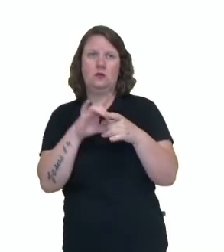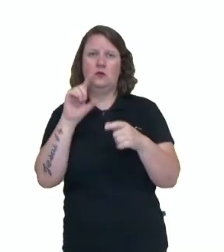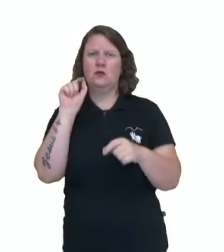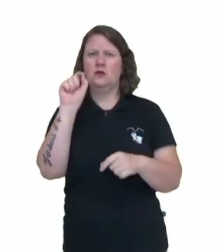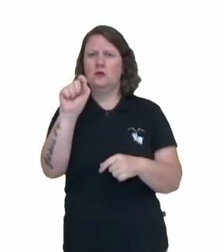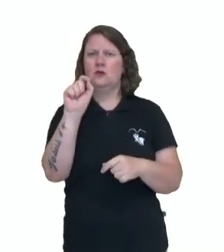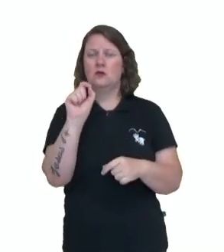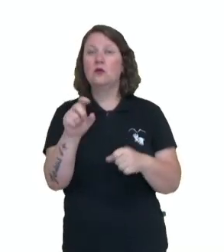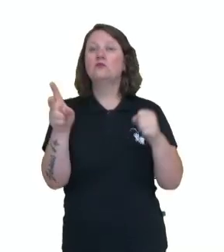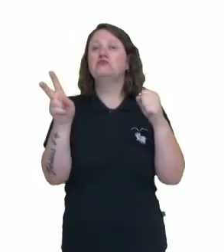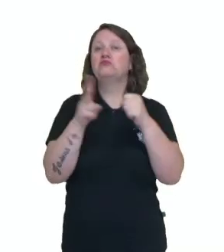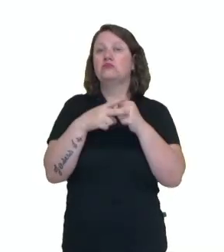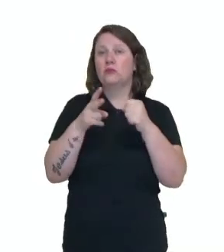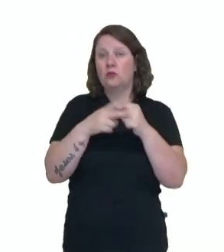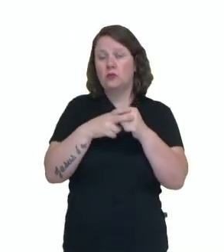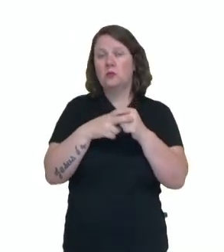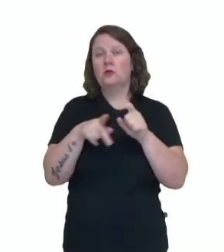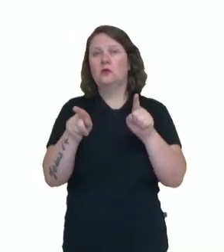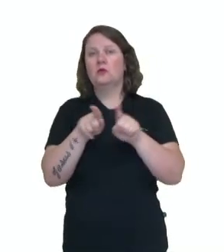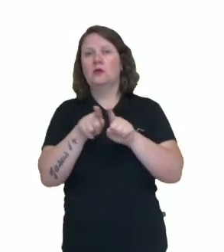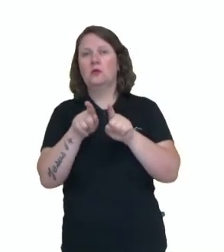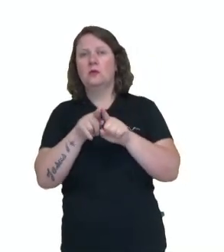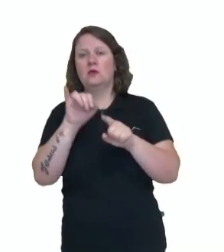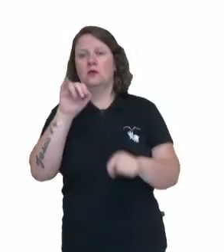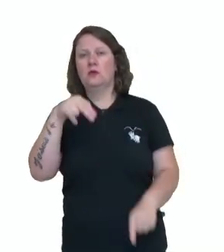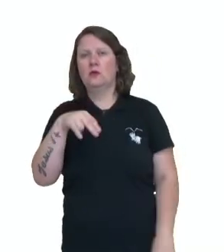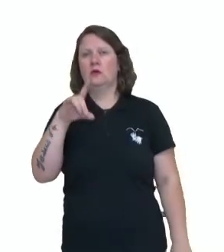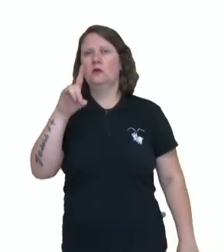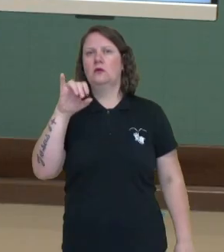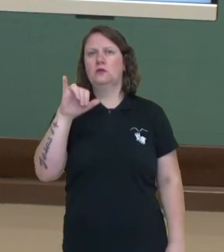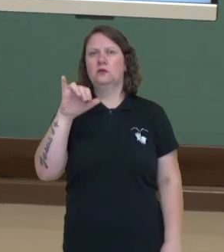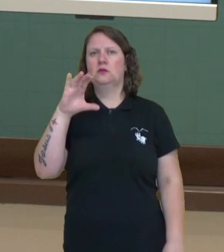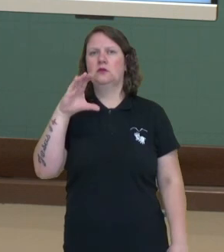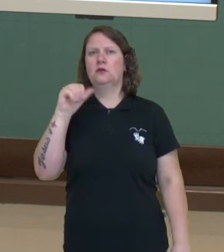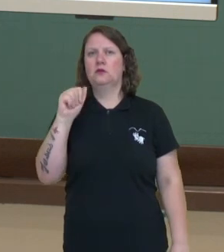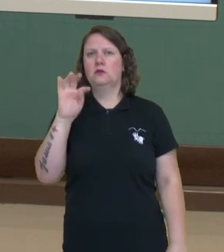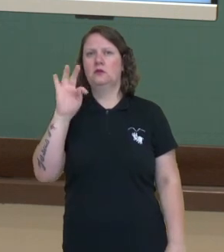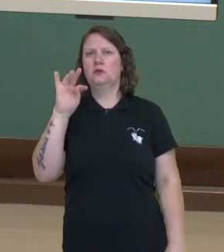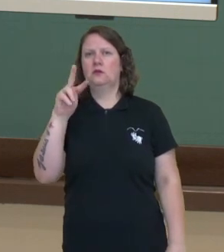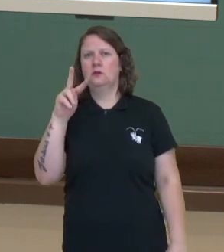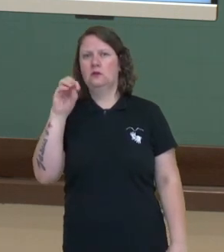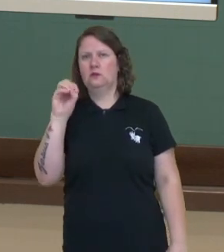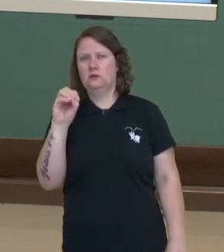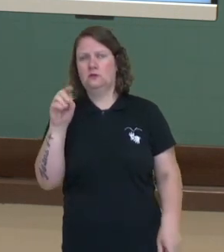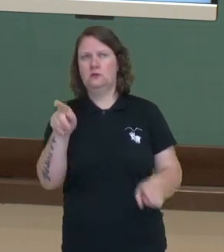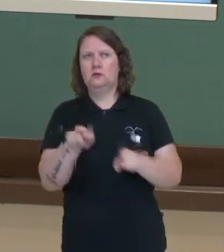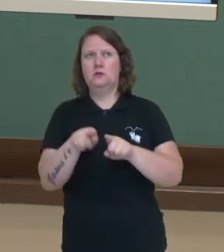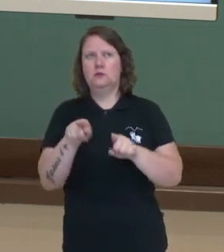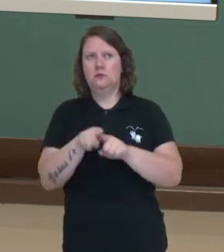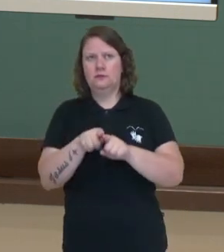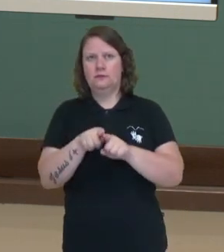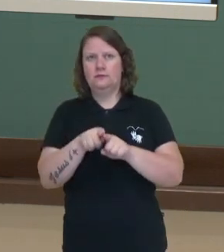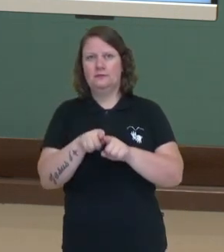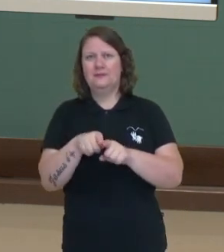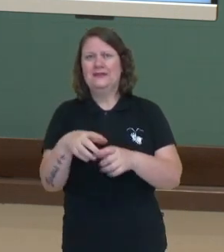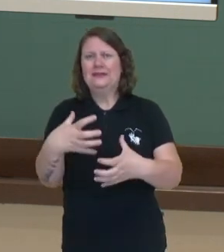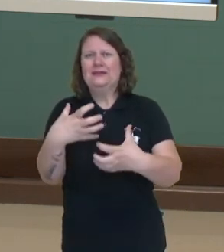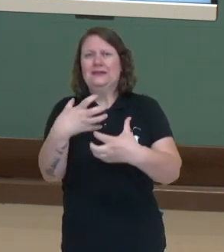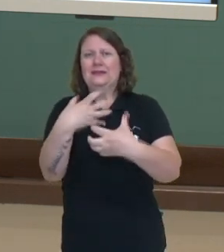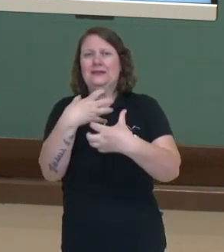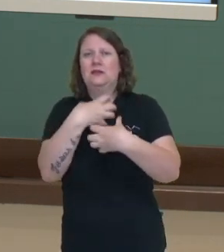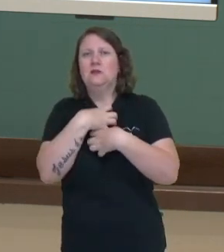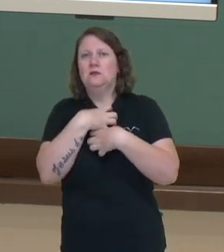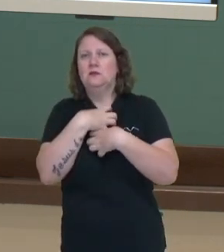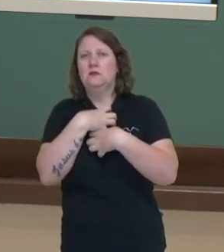está flexionado no modo indicativo ou no modo subjuntivo, que é o caso o sinta. Nós temos